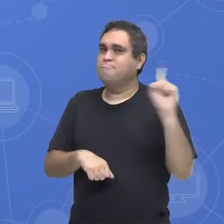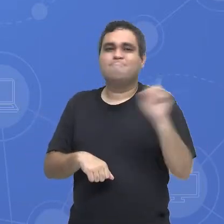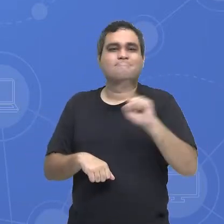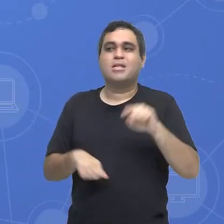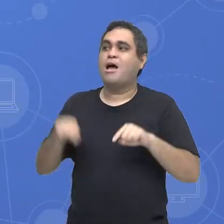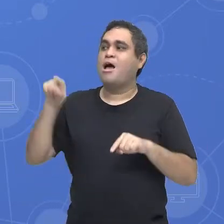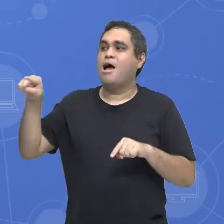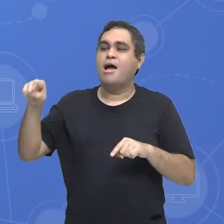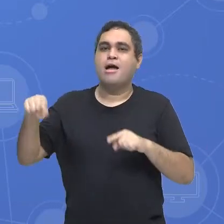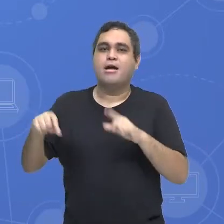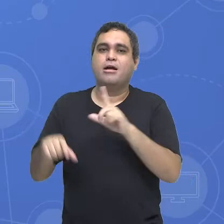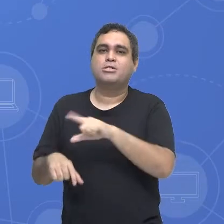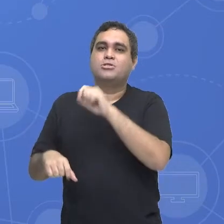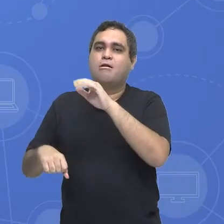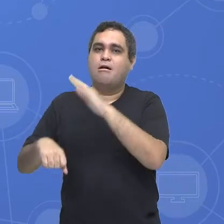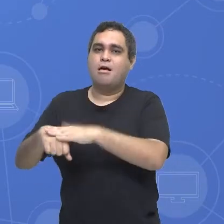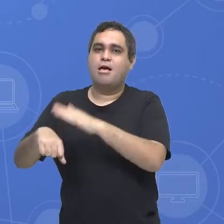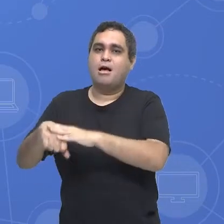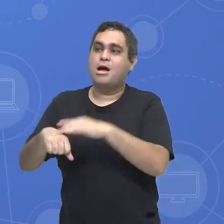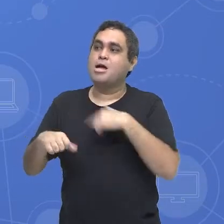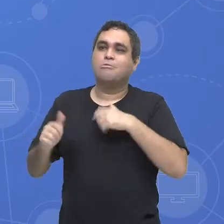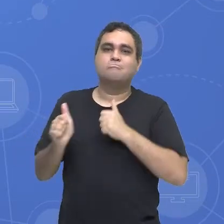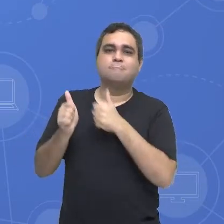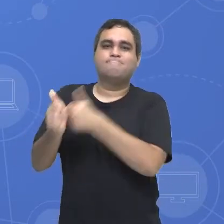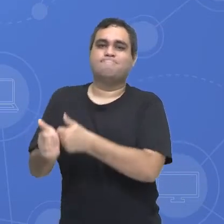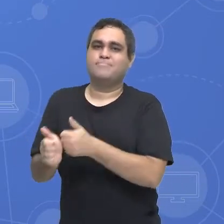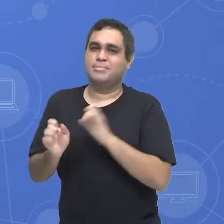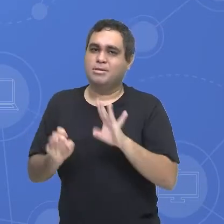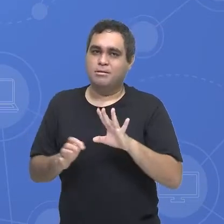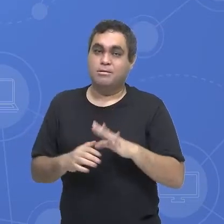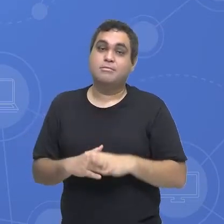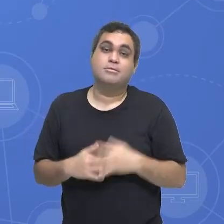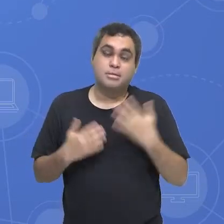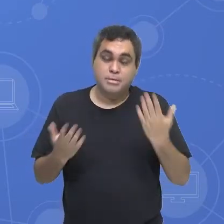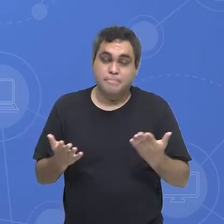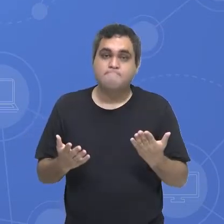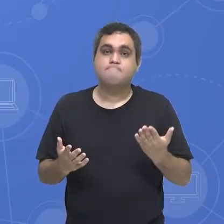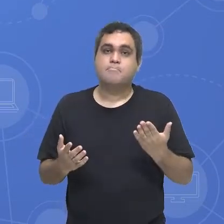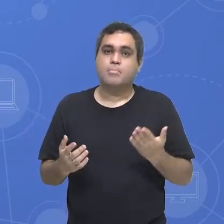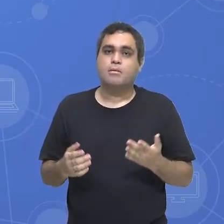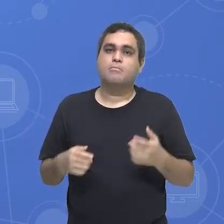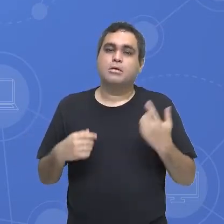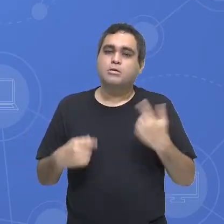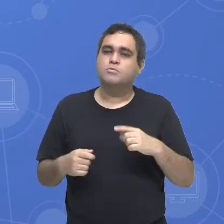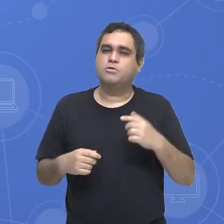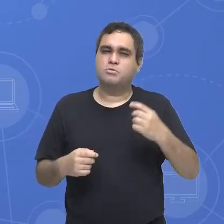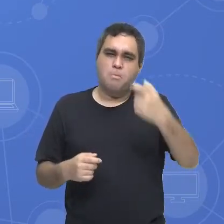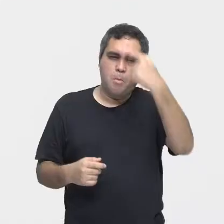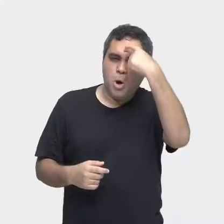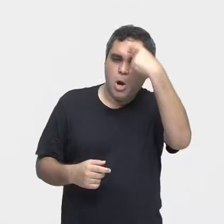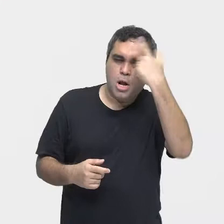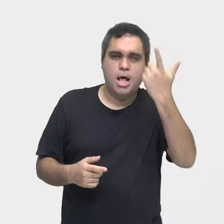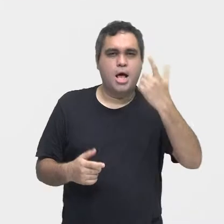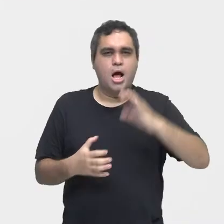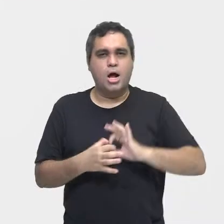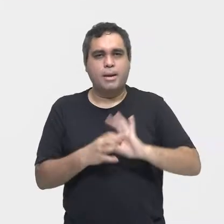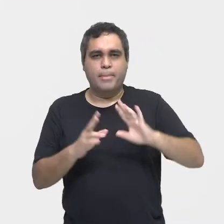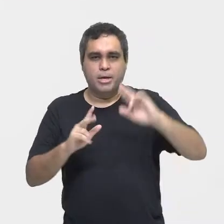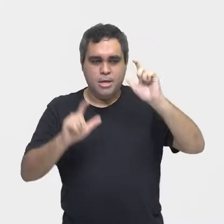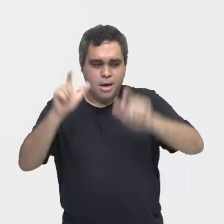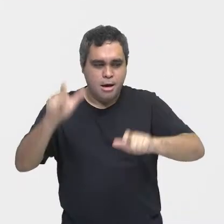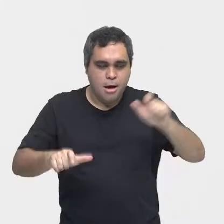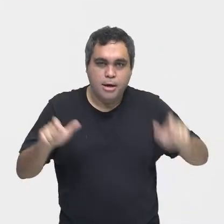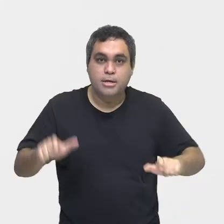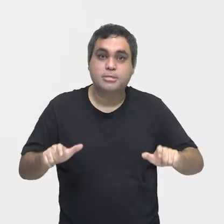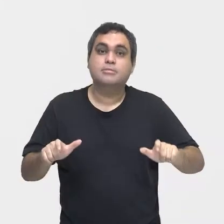tomo pelos outros. Perfeito? Então, quando eu vejo de consciência moral e de liberdade humana, é isso daí,